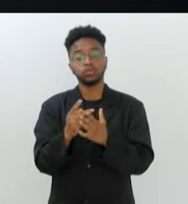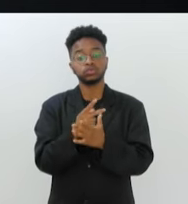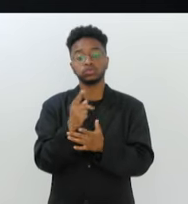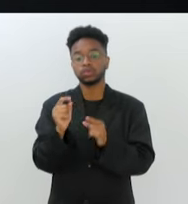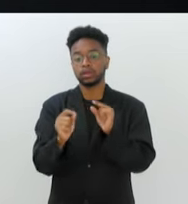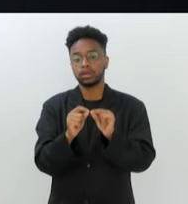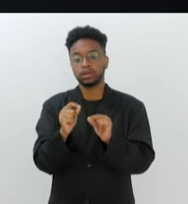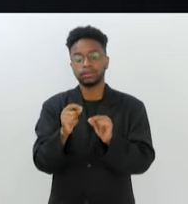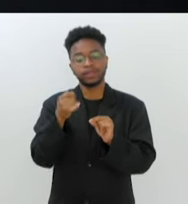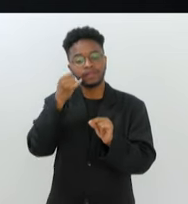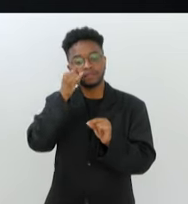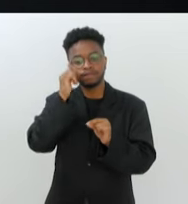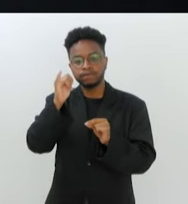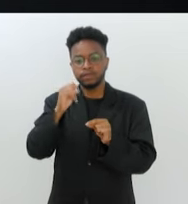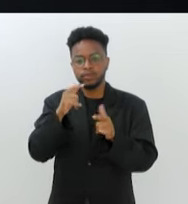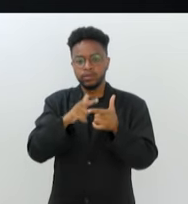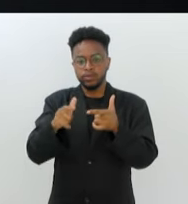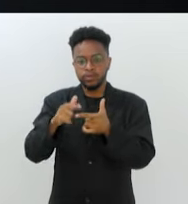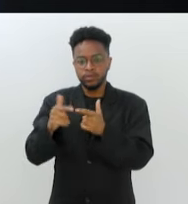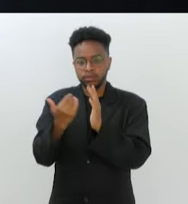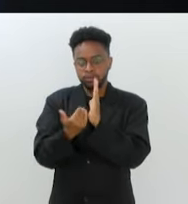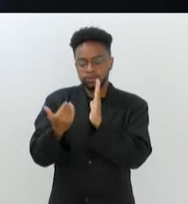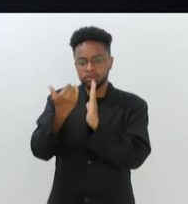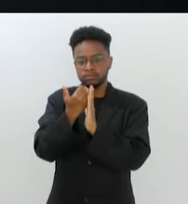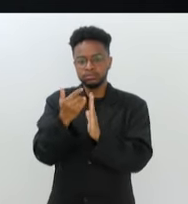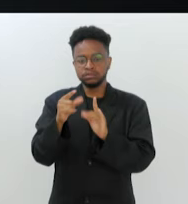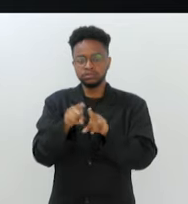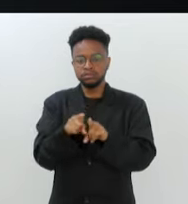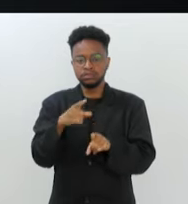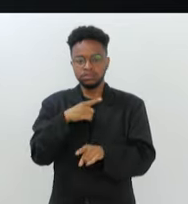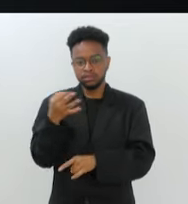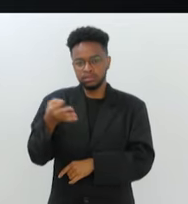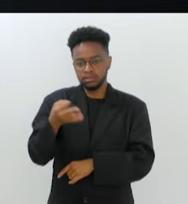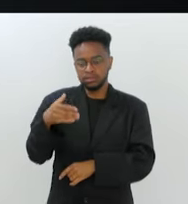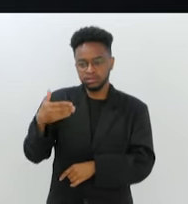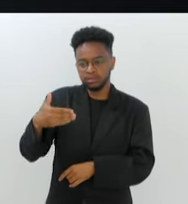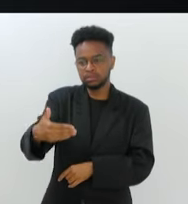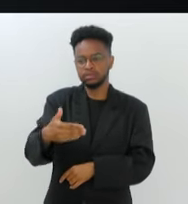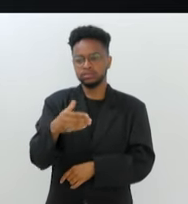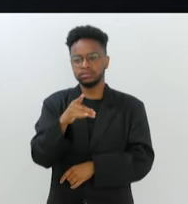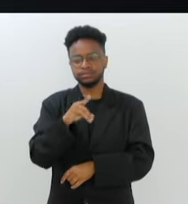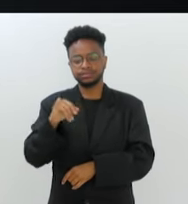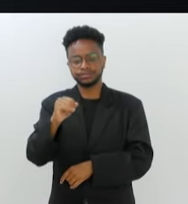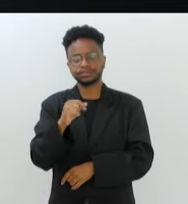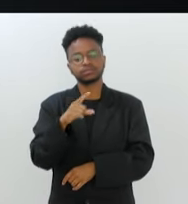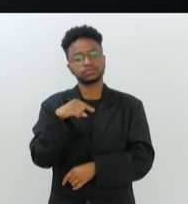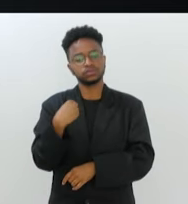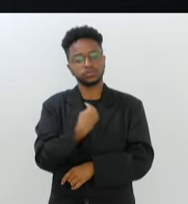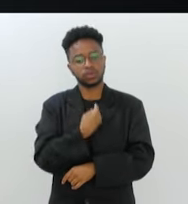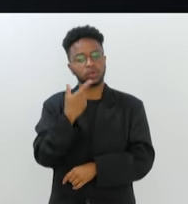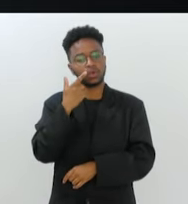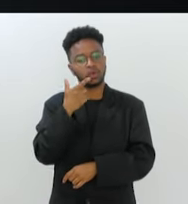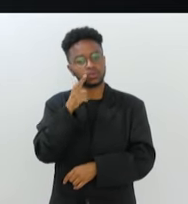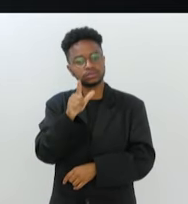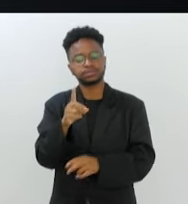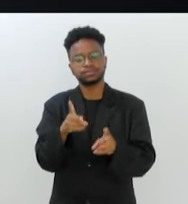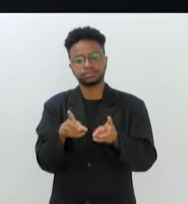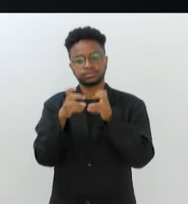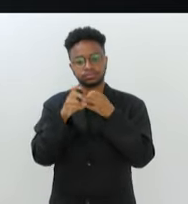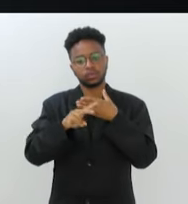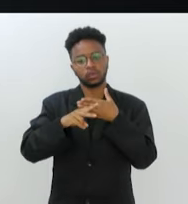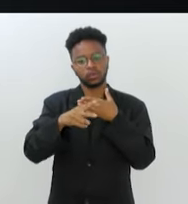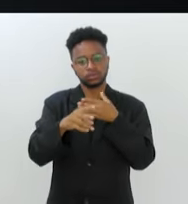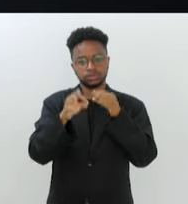para que isso não venha a acontecer, e eu tenho certeza que nos próximos dias nós já veremos consequências